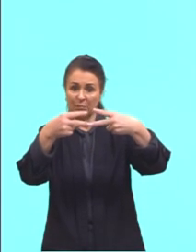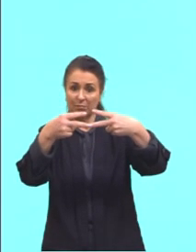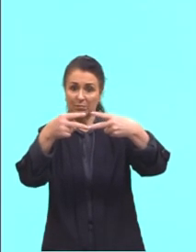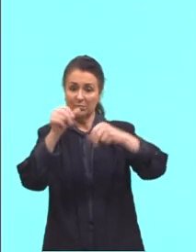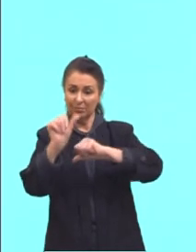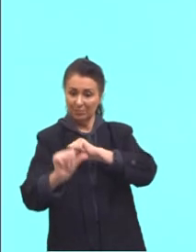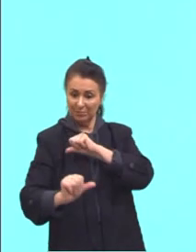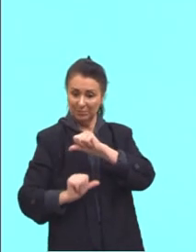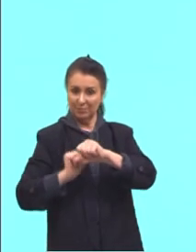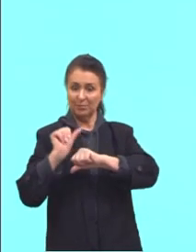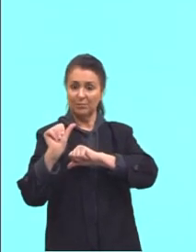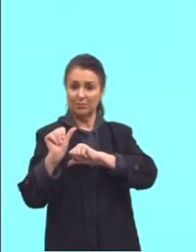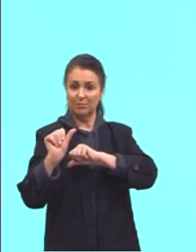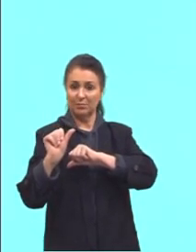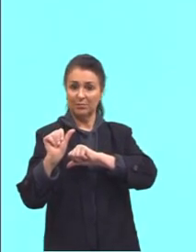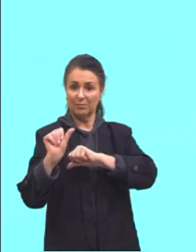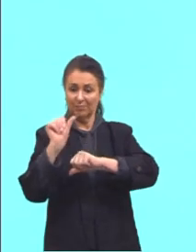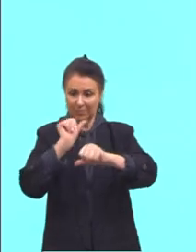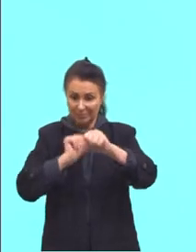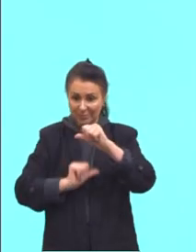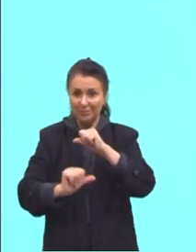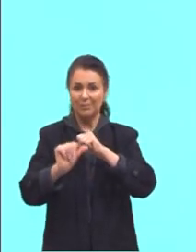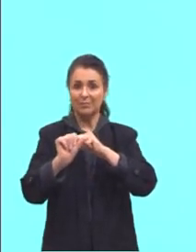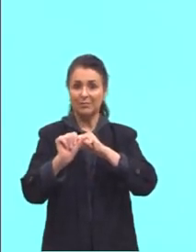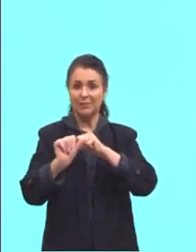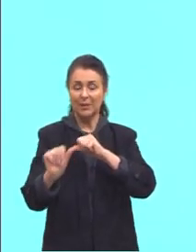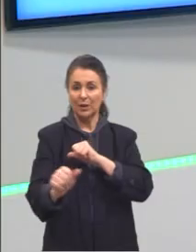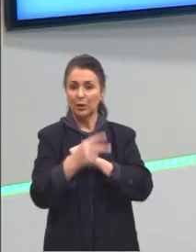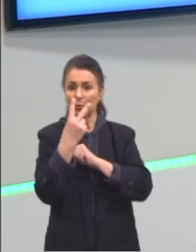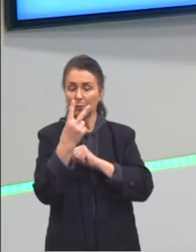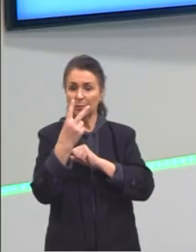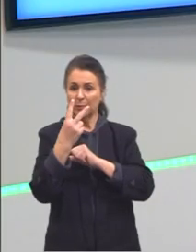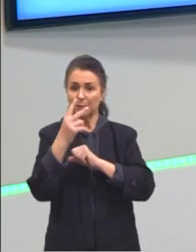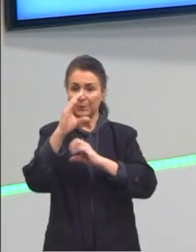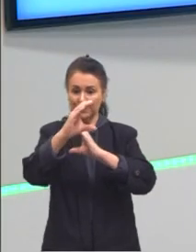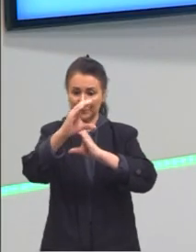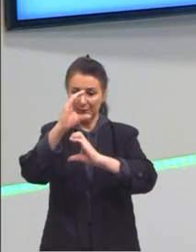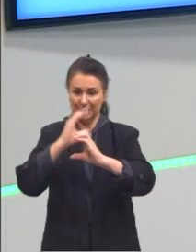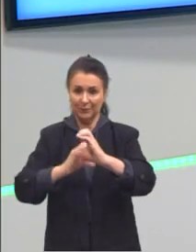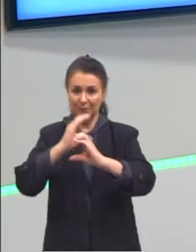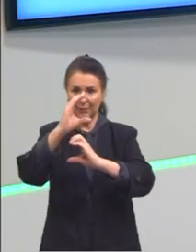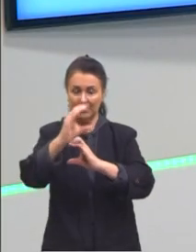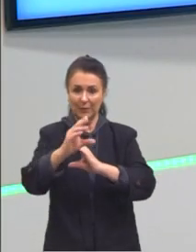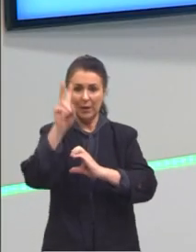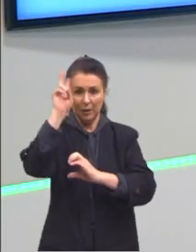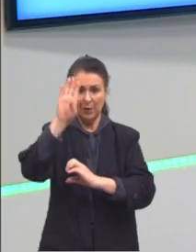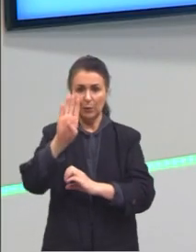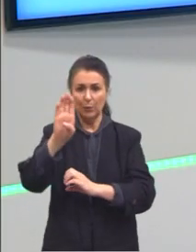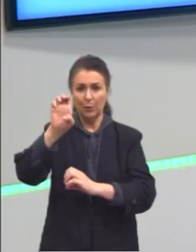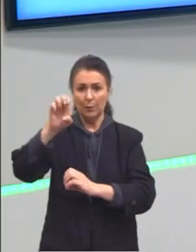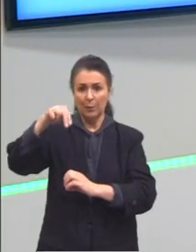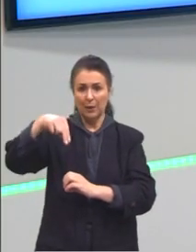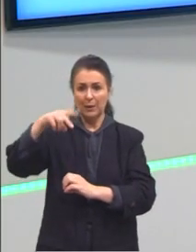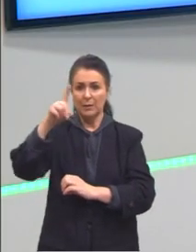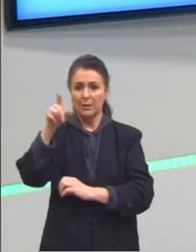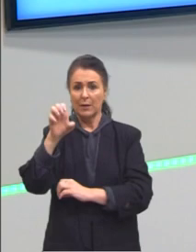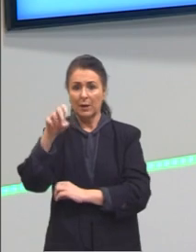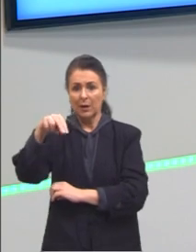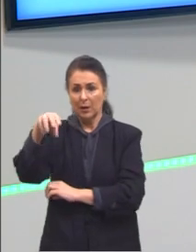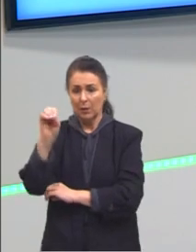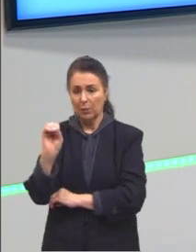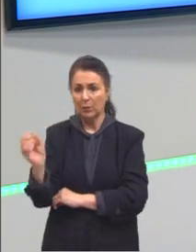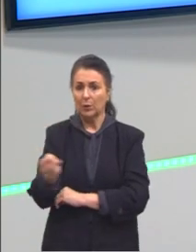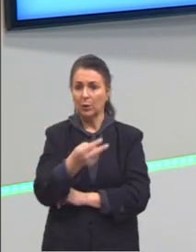pula um átomo tem uma dupla ligação lembra do esses lembrarmos lá de química do benzeno né que tem a